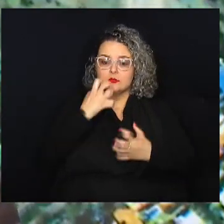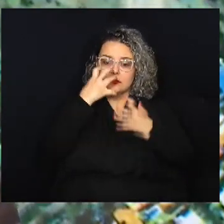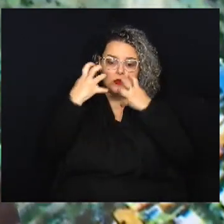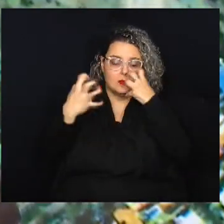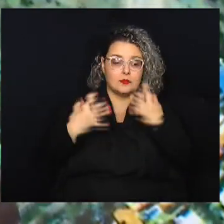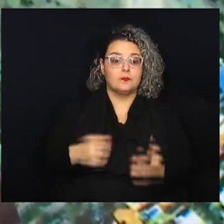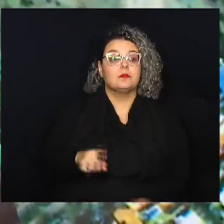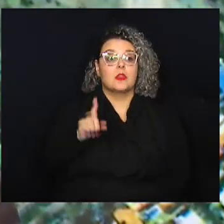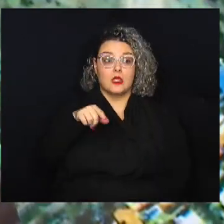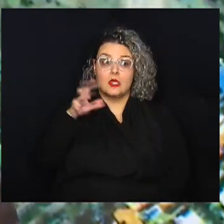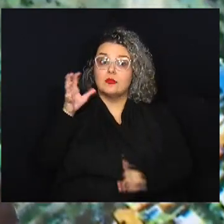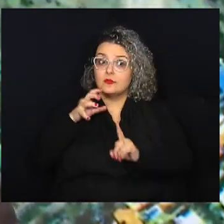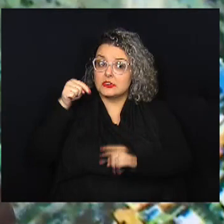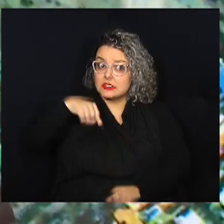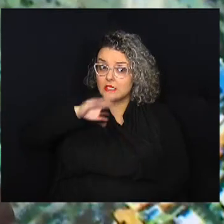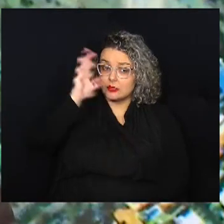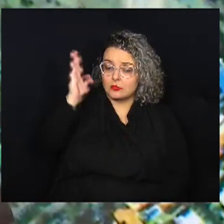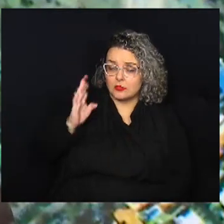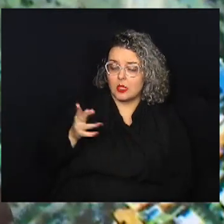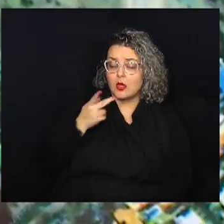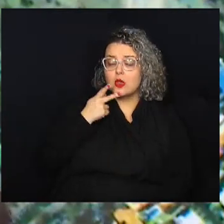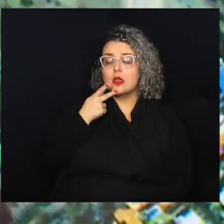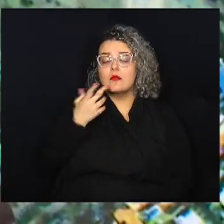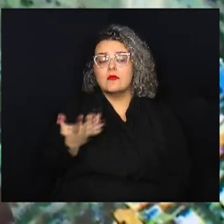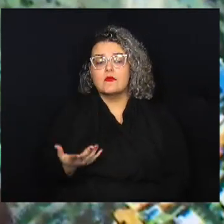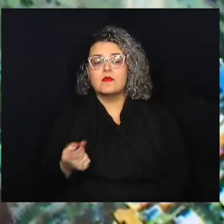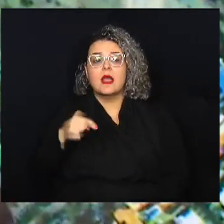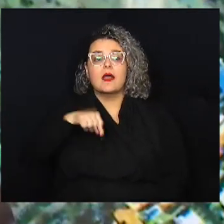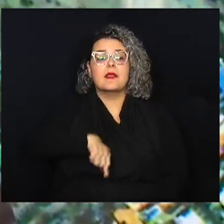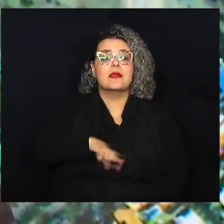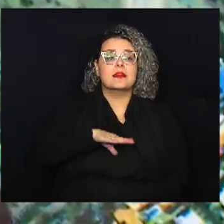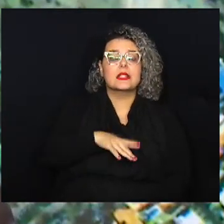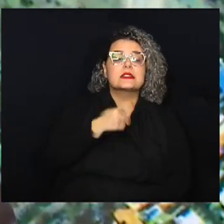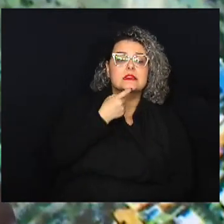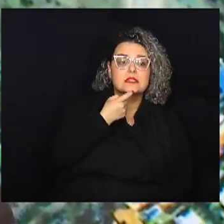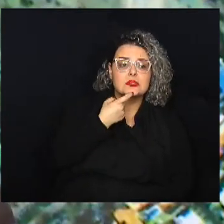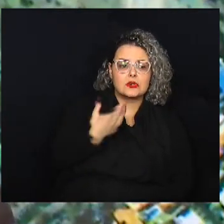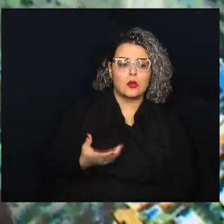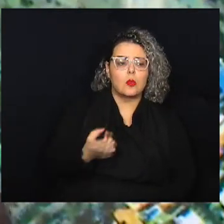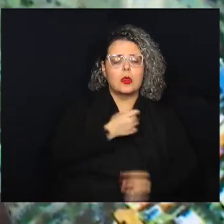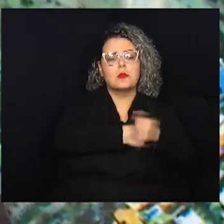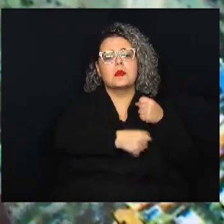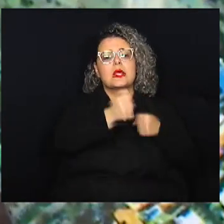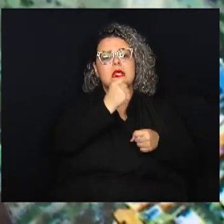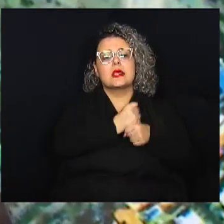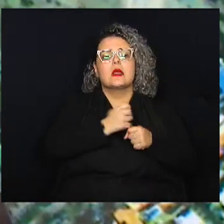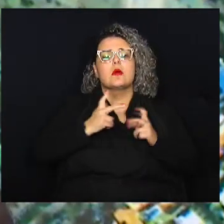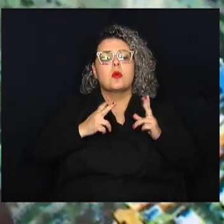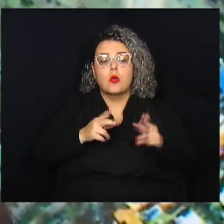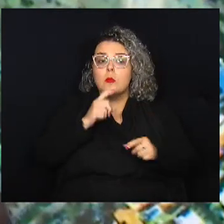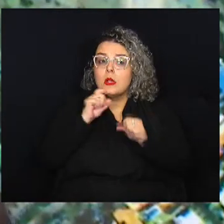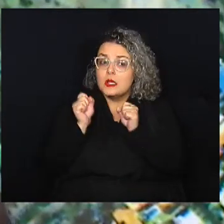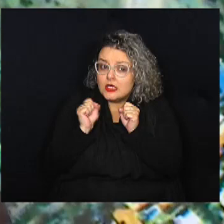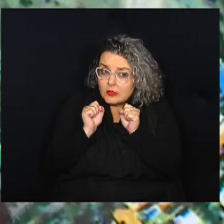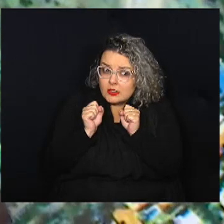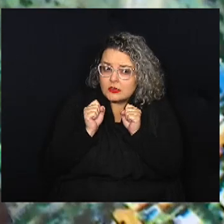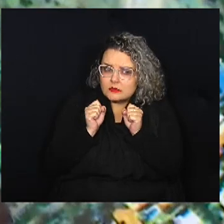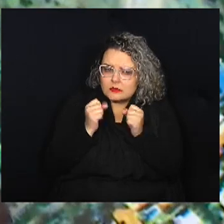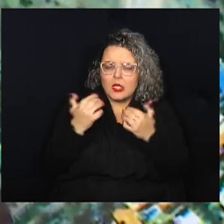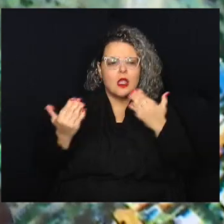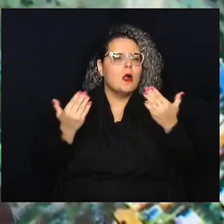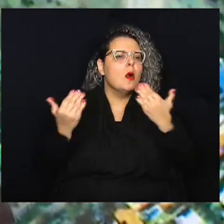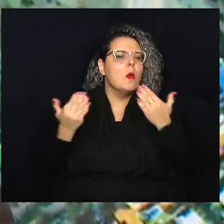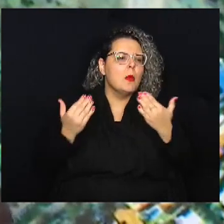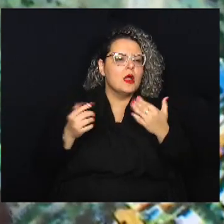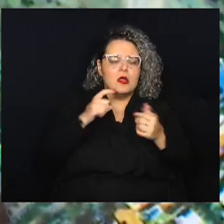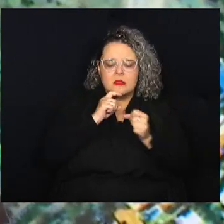aqui no Brasil, né? Agora vamos falar de Campinas. Campinas, o ano passado, como foi o inverno e a comparação do